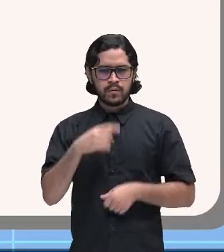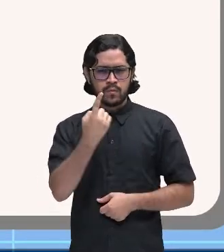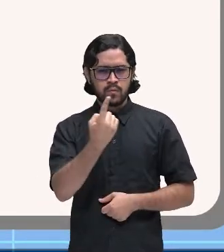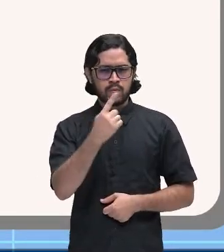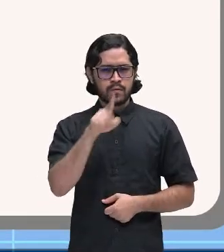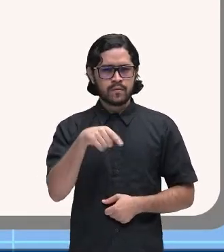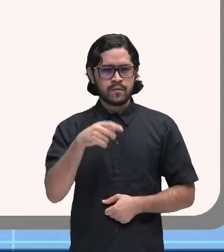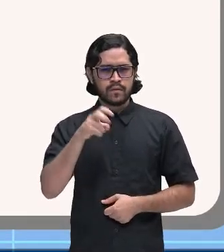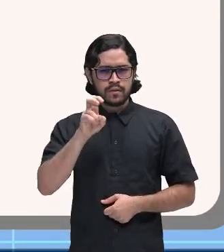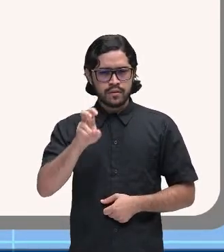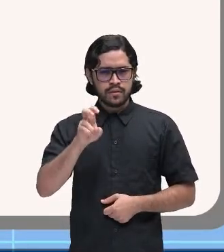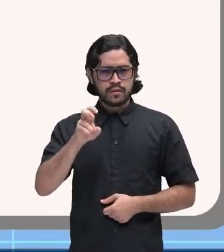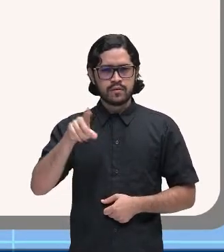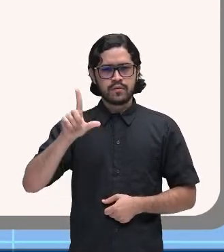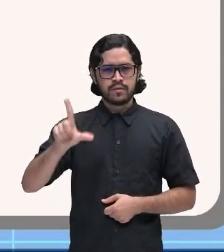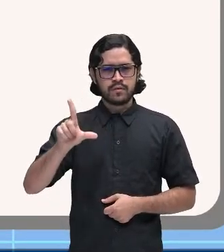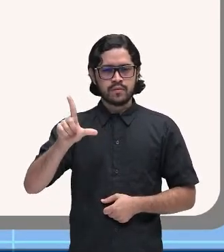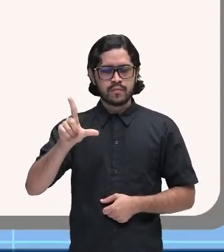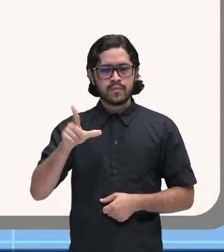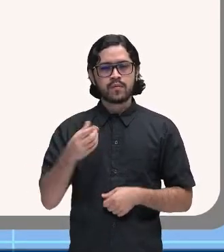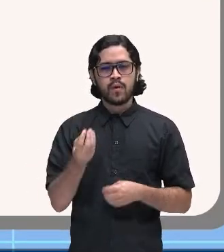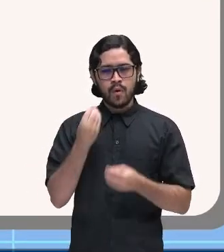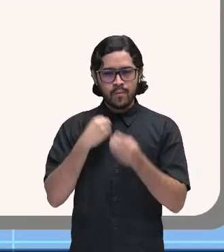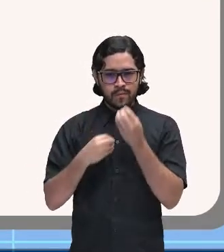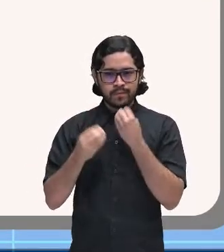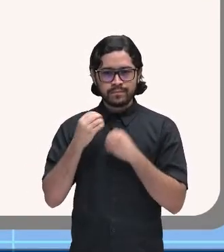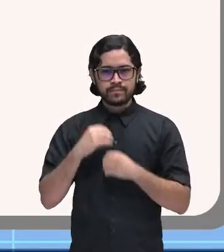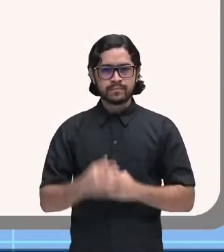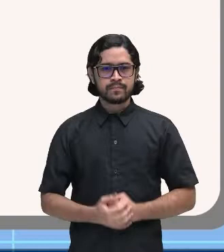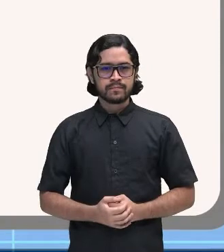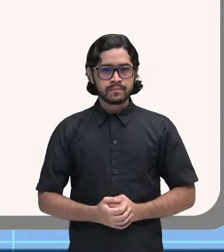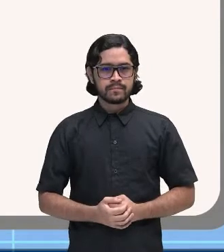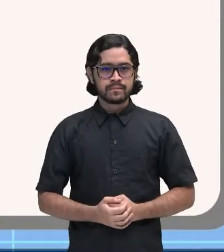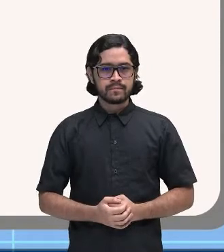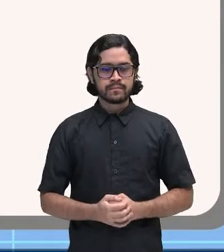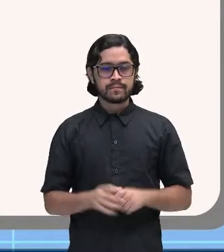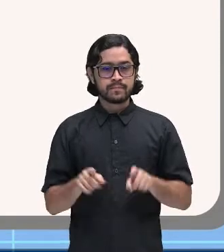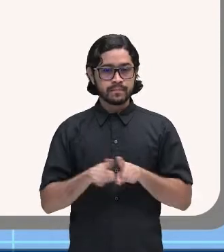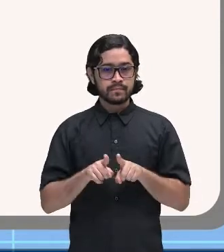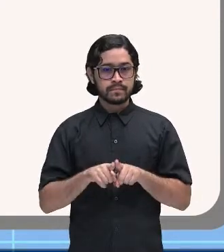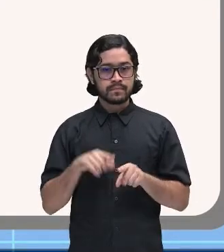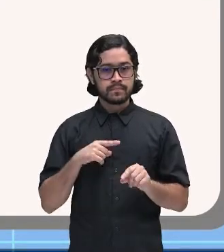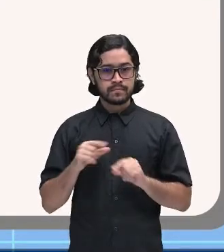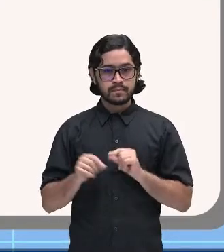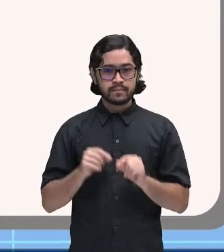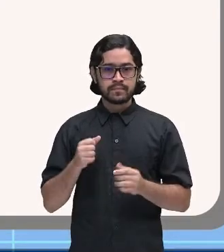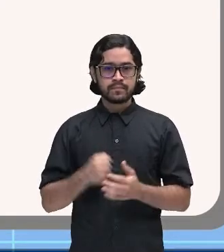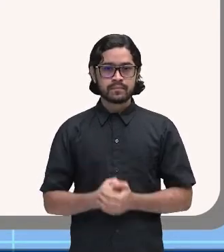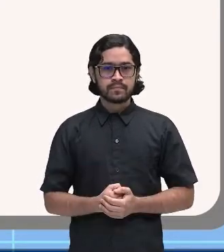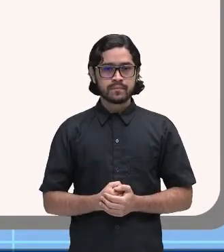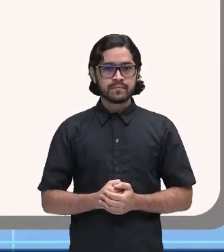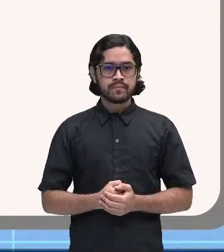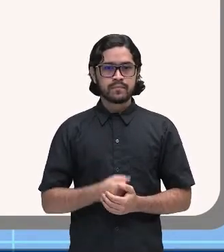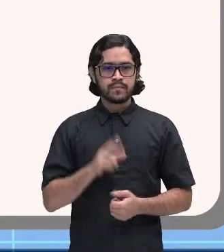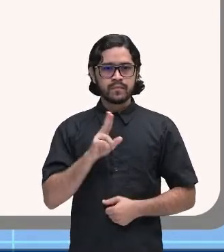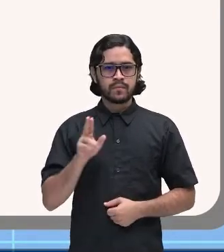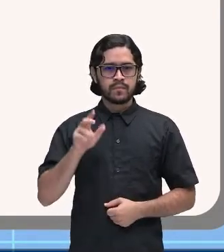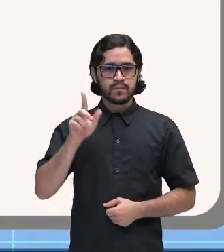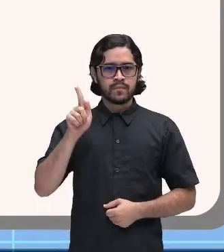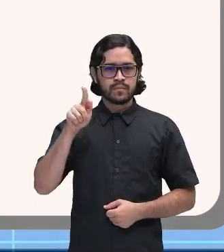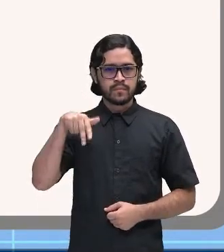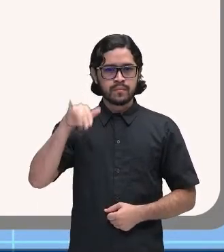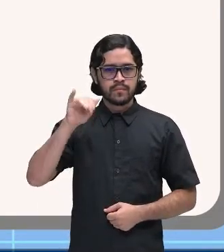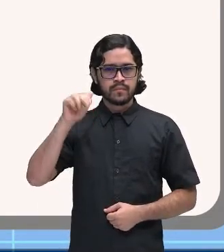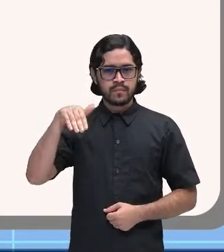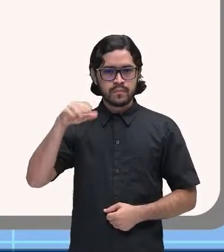alimento, ok? E nós temos também um outro fator, né, o quimo que sai, né, ou